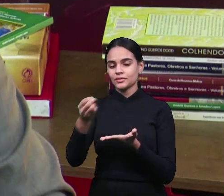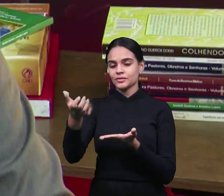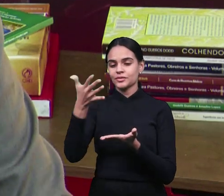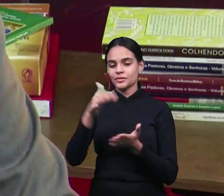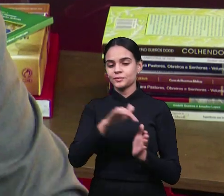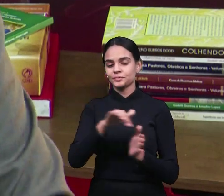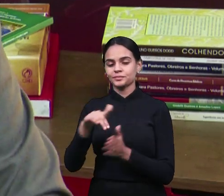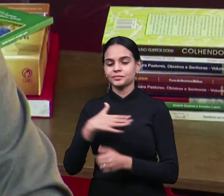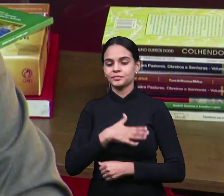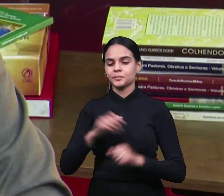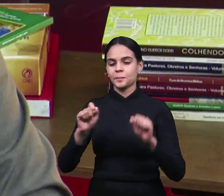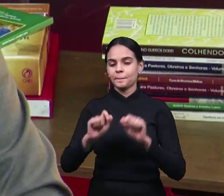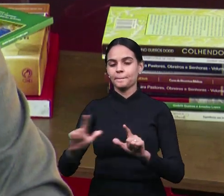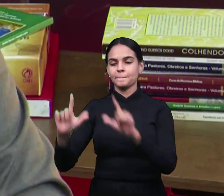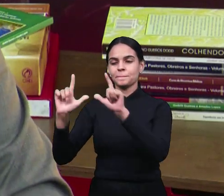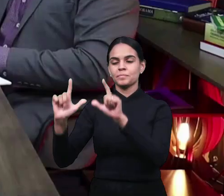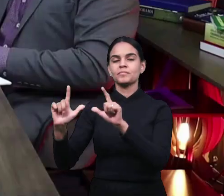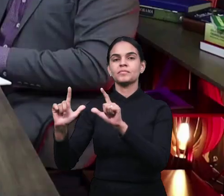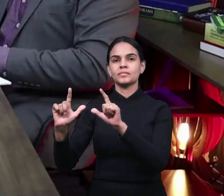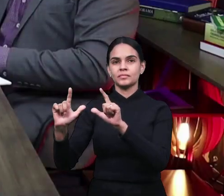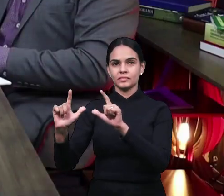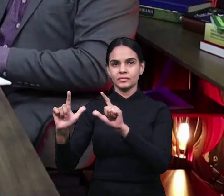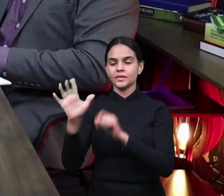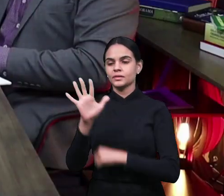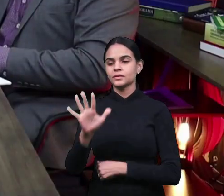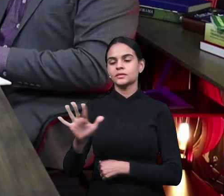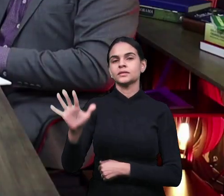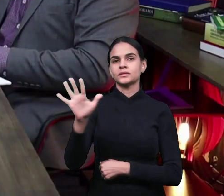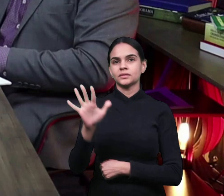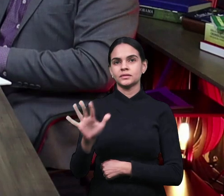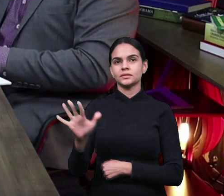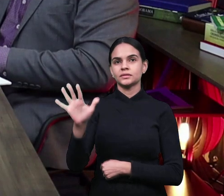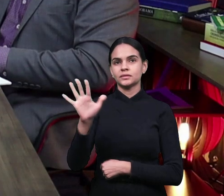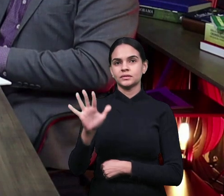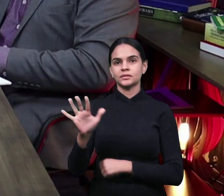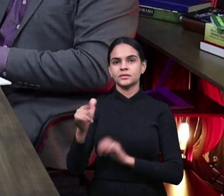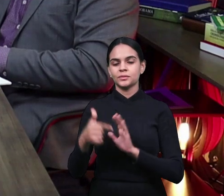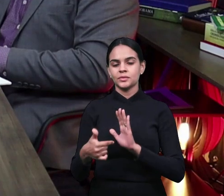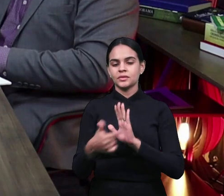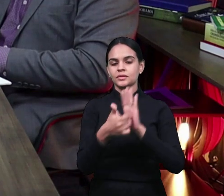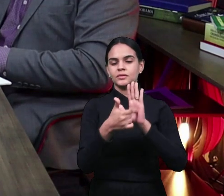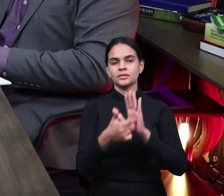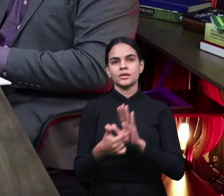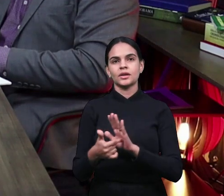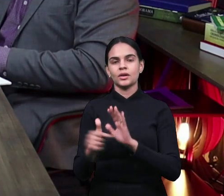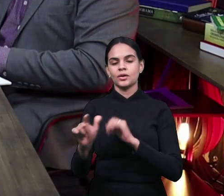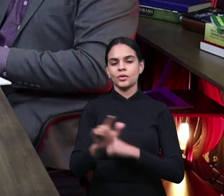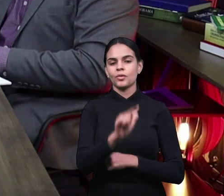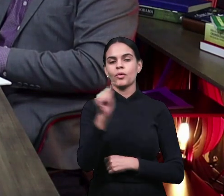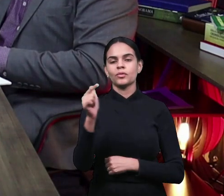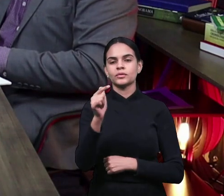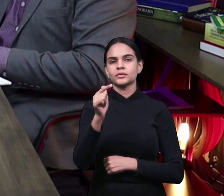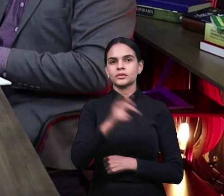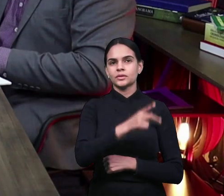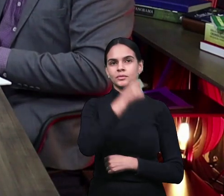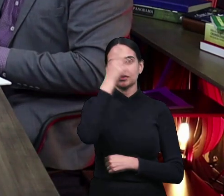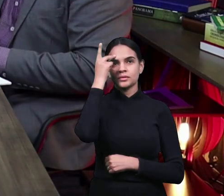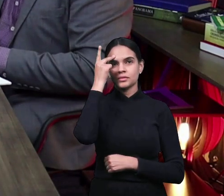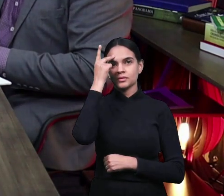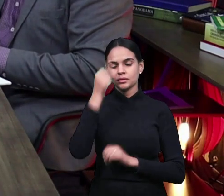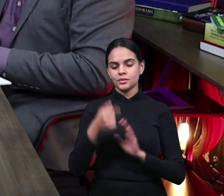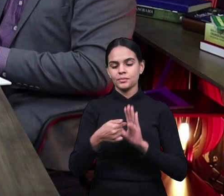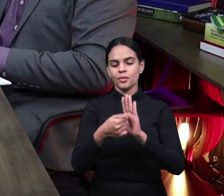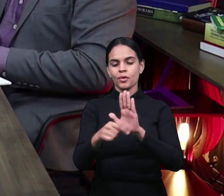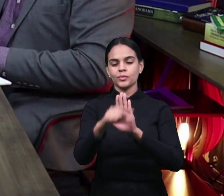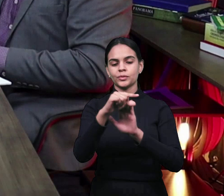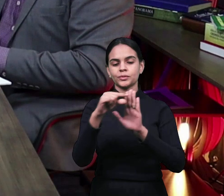quadro aqui que vai falar sobre mais algumas figuras que aparecem no texto, né? Do verso 3 ao verso 5,